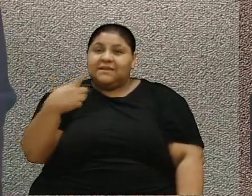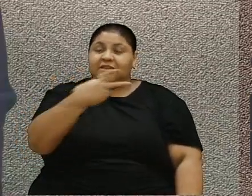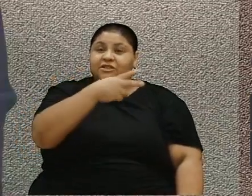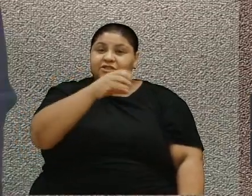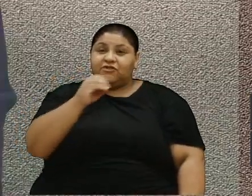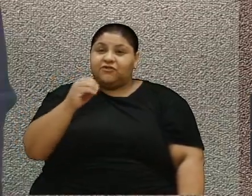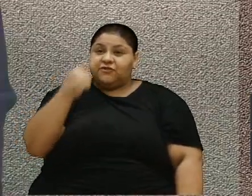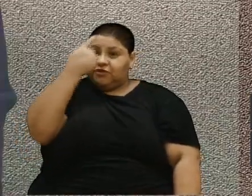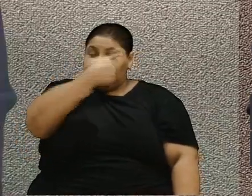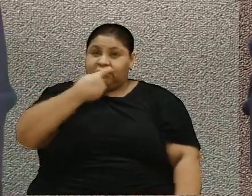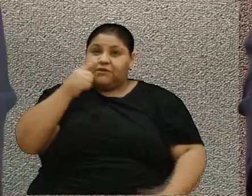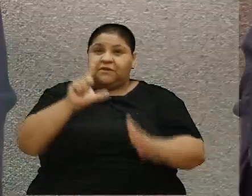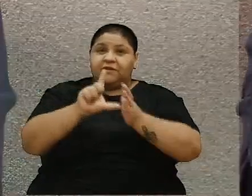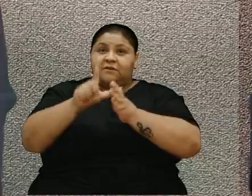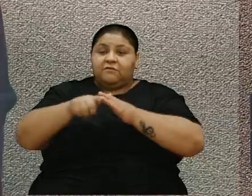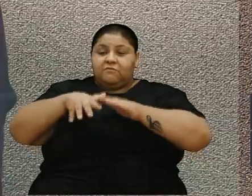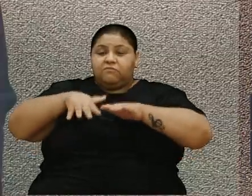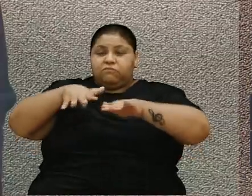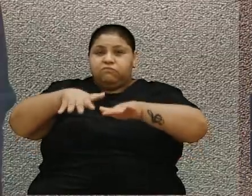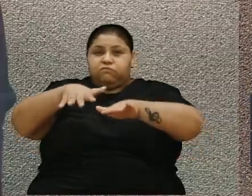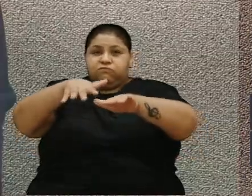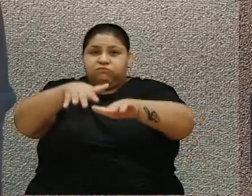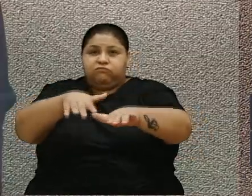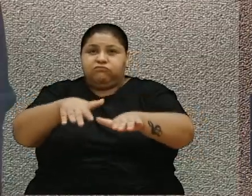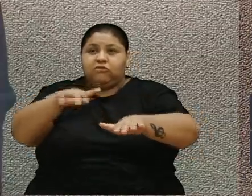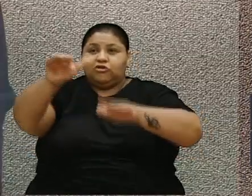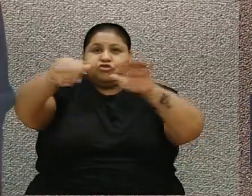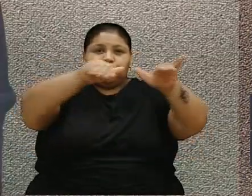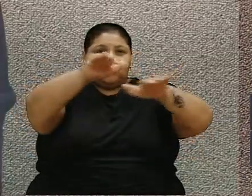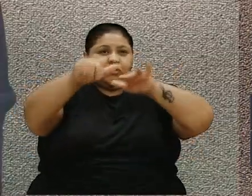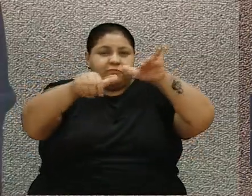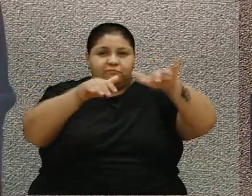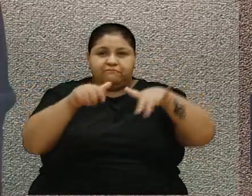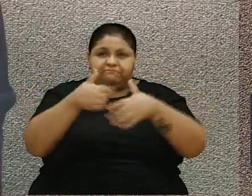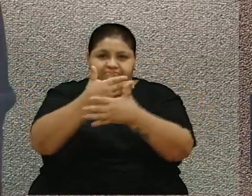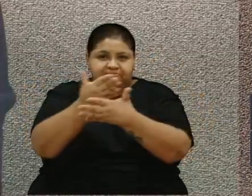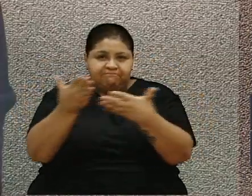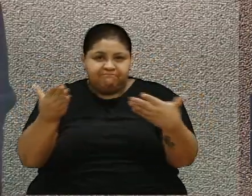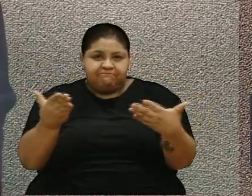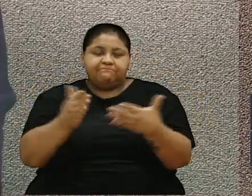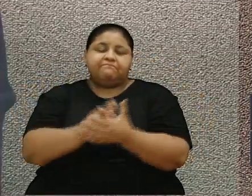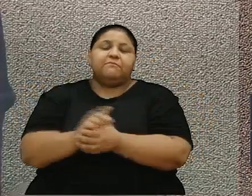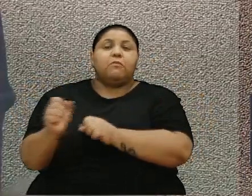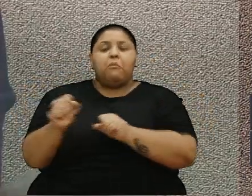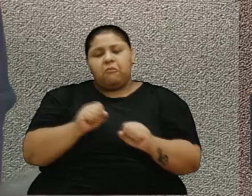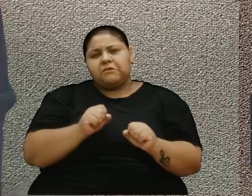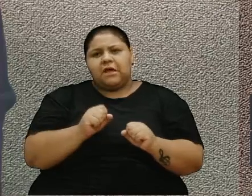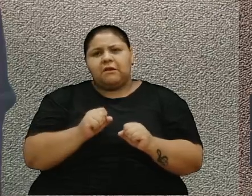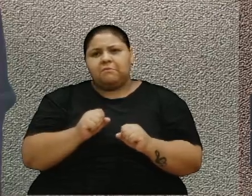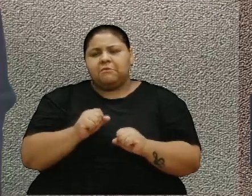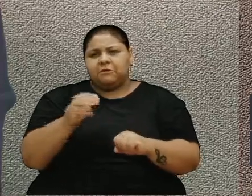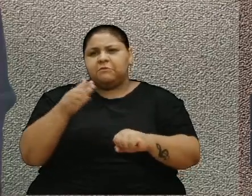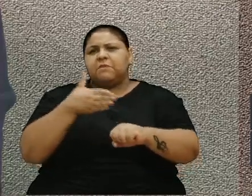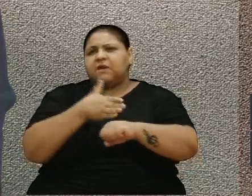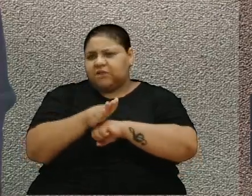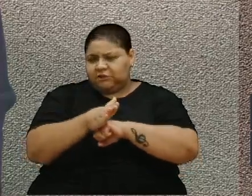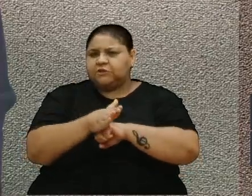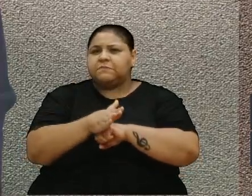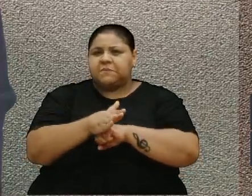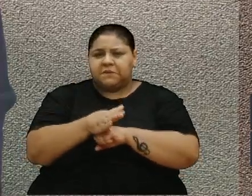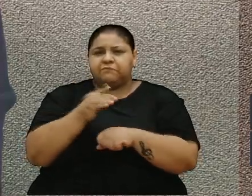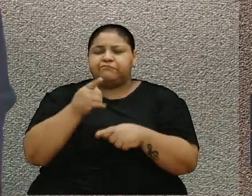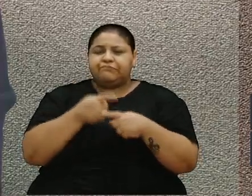E depois terá uma procissão luminosa. Convido a todos os nobres pares que, se possível for, façam